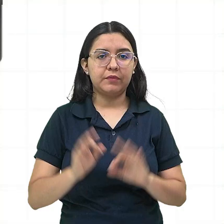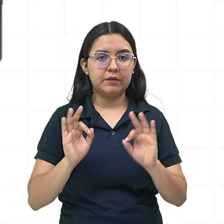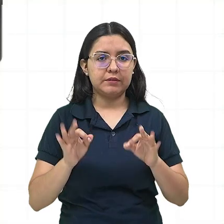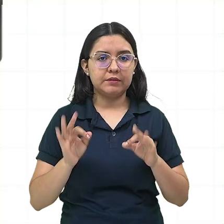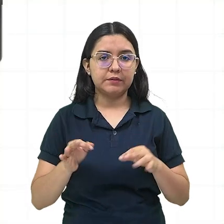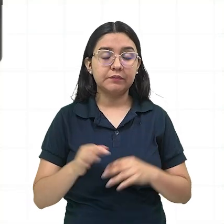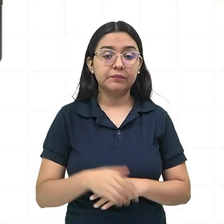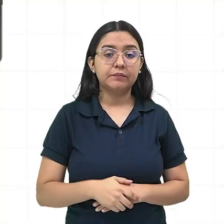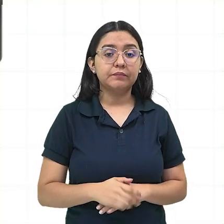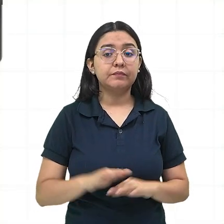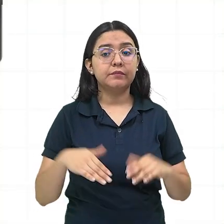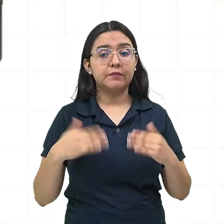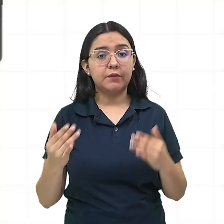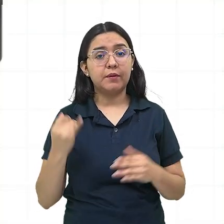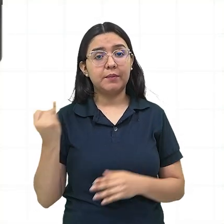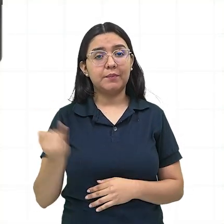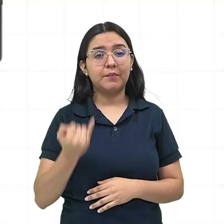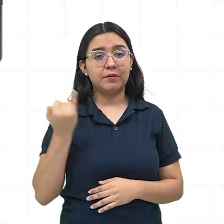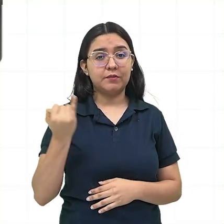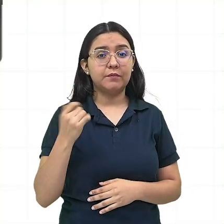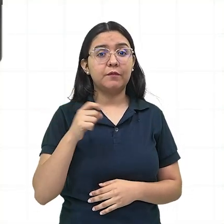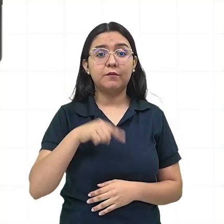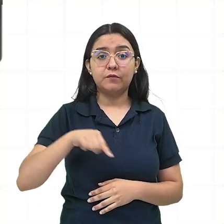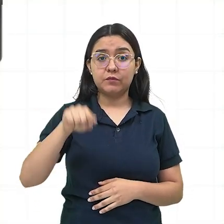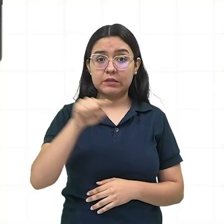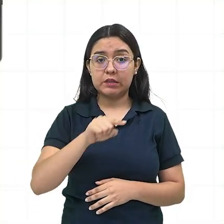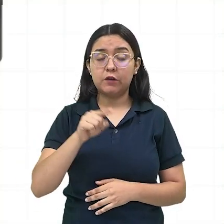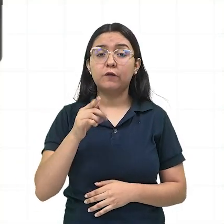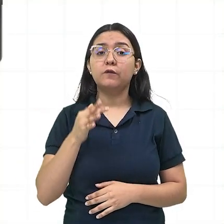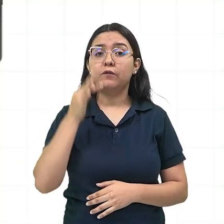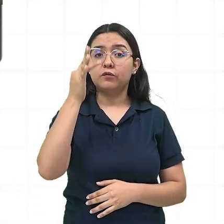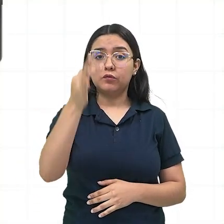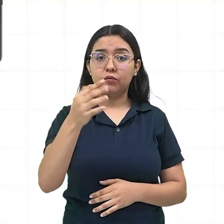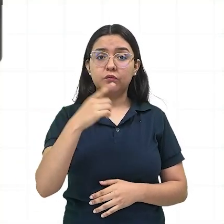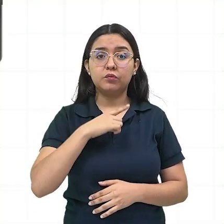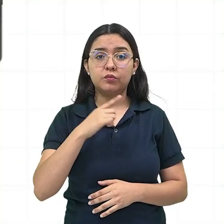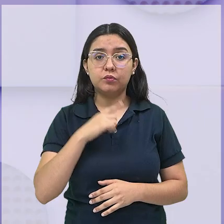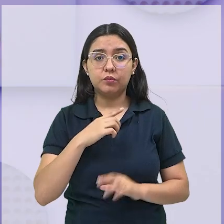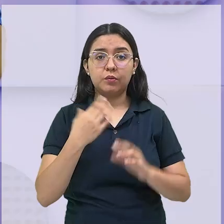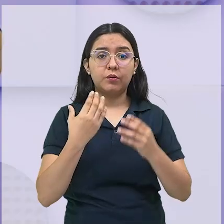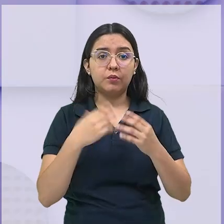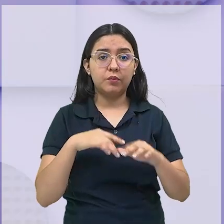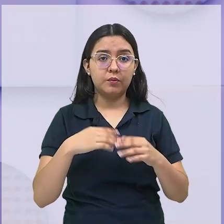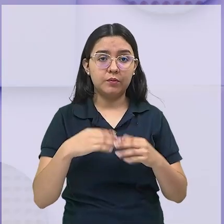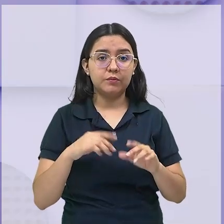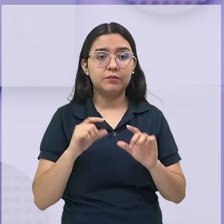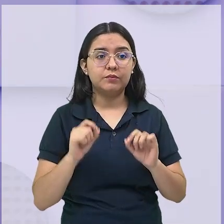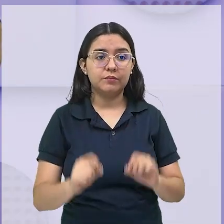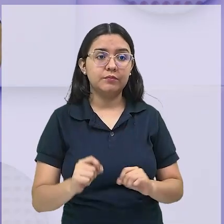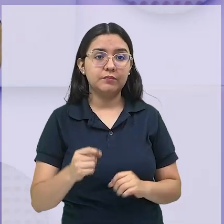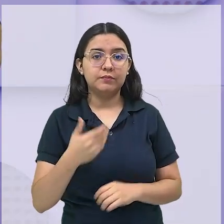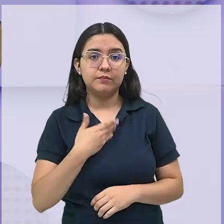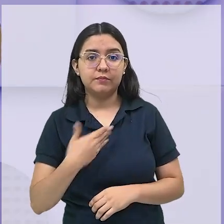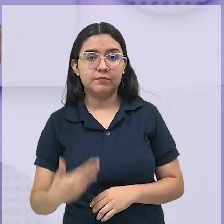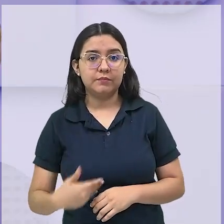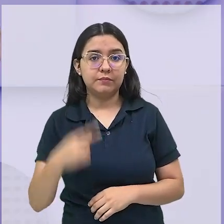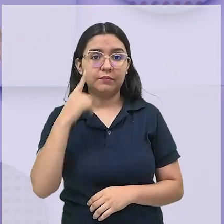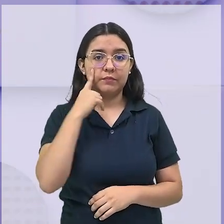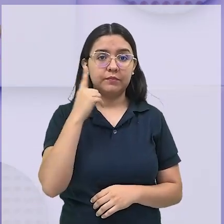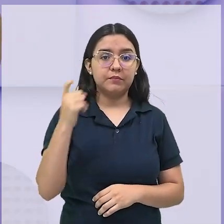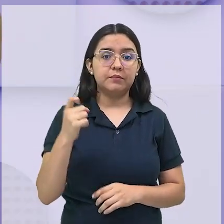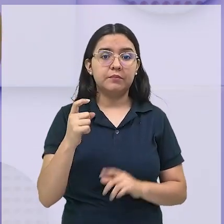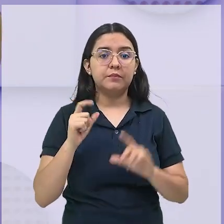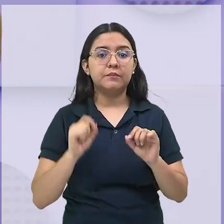Ok? Isso é importante. Quem for fazer concurso público, toma nota disso, que é bem interessante, tá? E aqui eu quero te